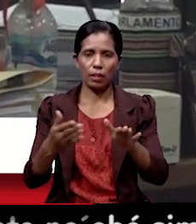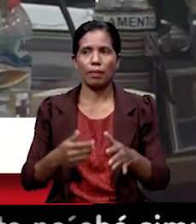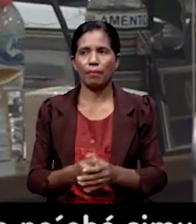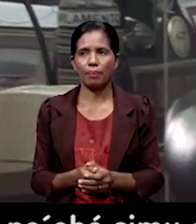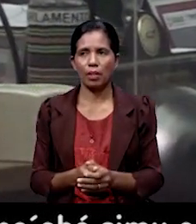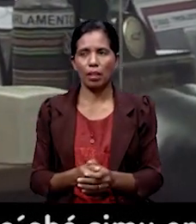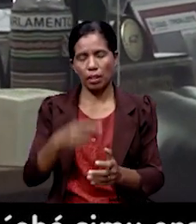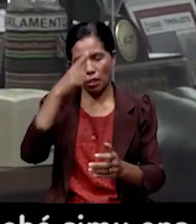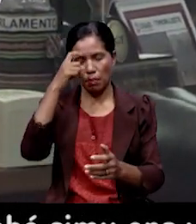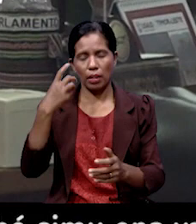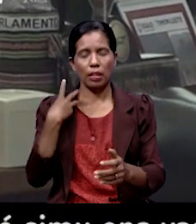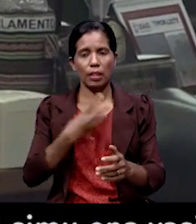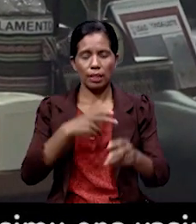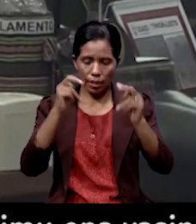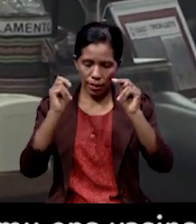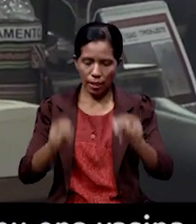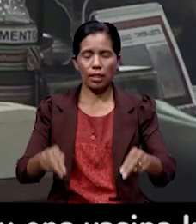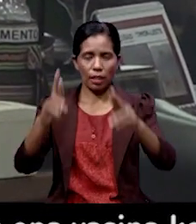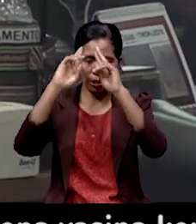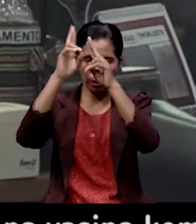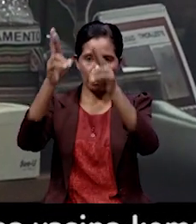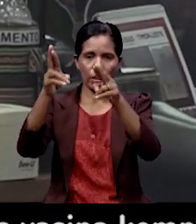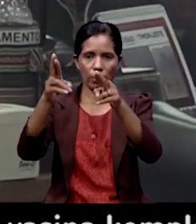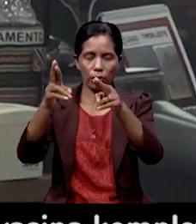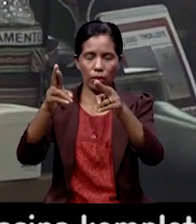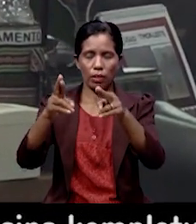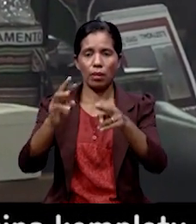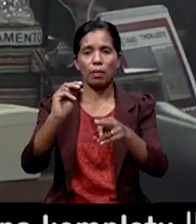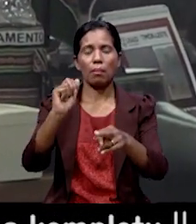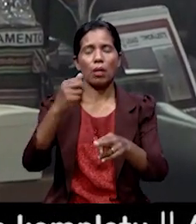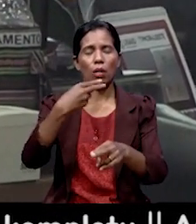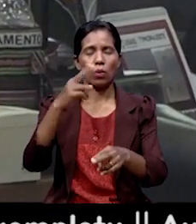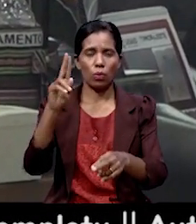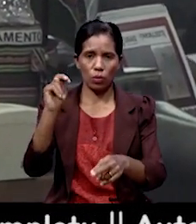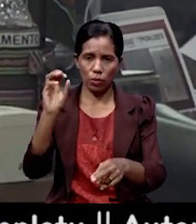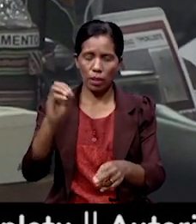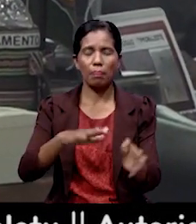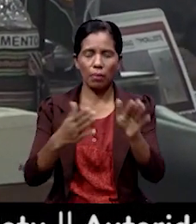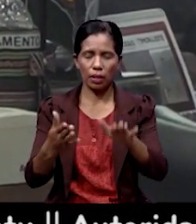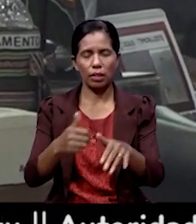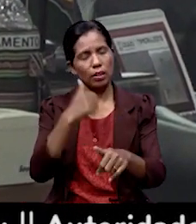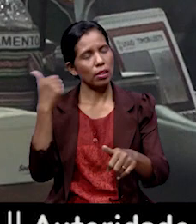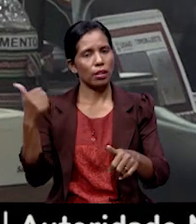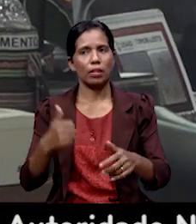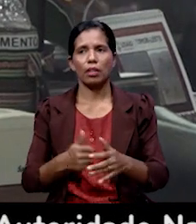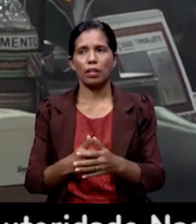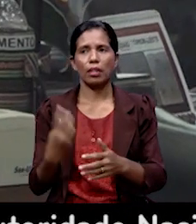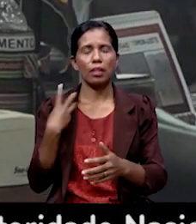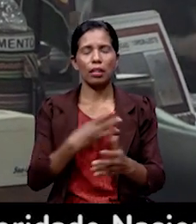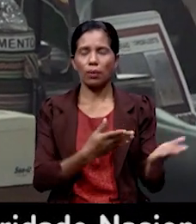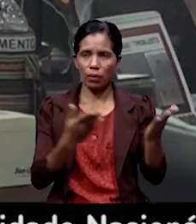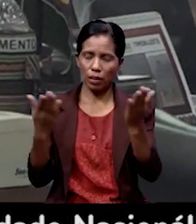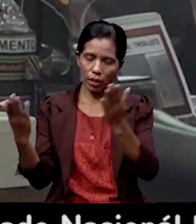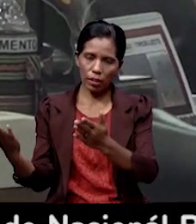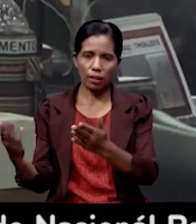Tamba de ne ma kite tenke respeito ba senhor mahunu ni ne mati. Itu tinggal luar mana. Ia sesuatu ni ni ane itu luar mana ini. Ia sesuatu